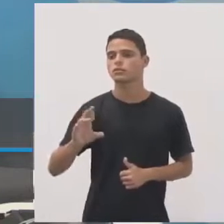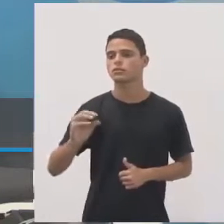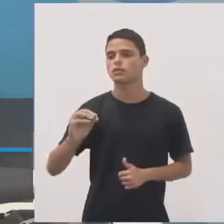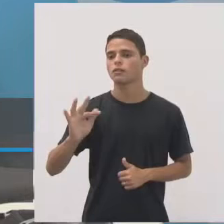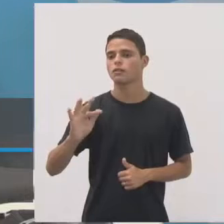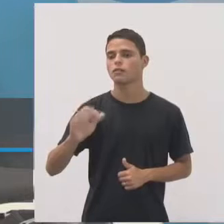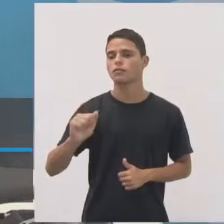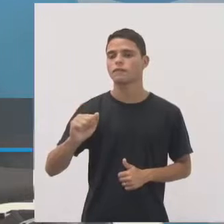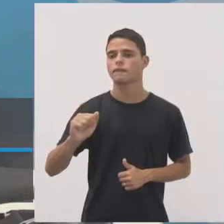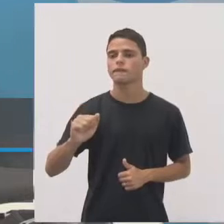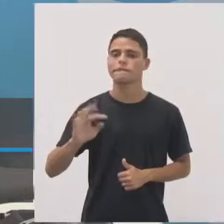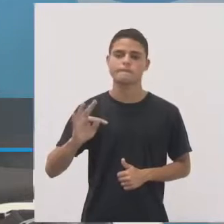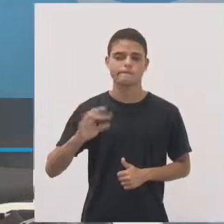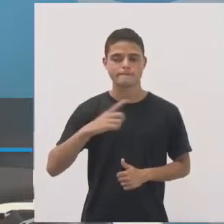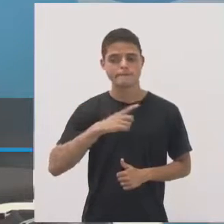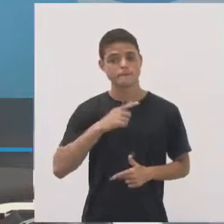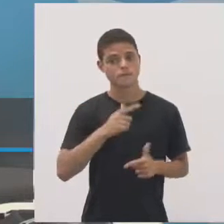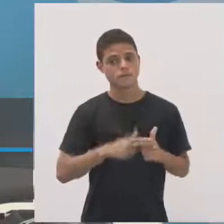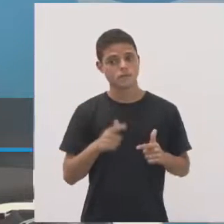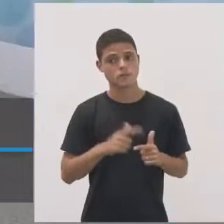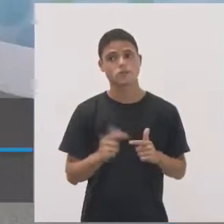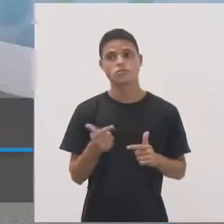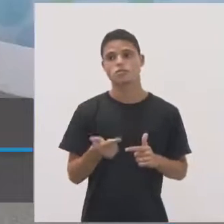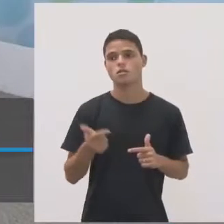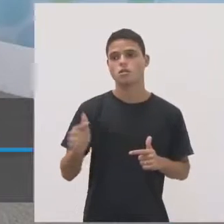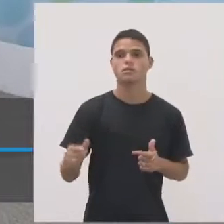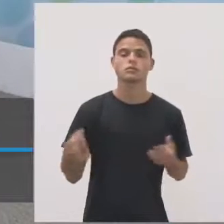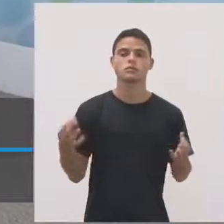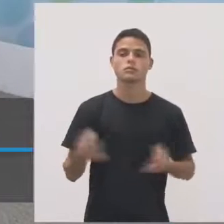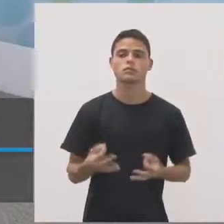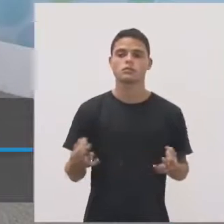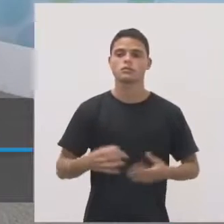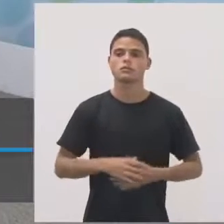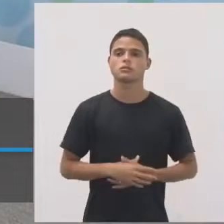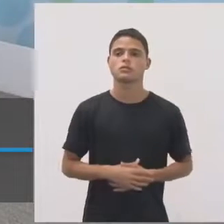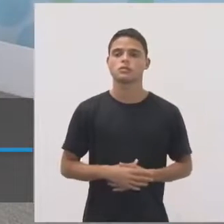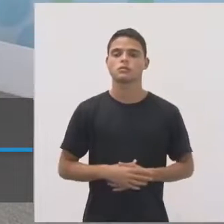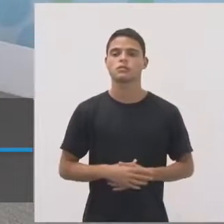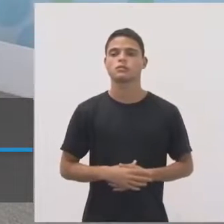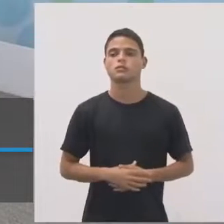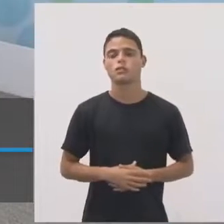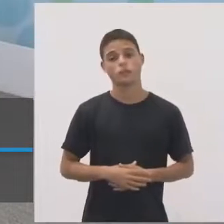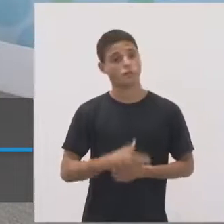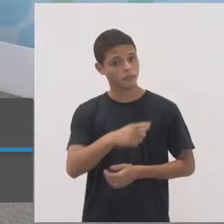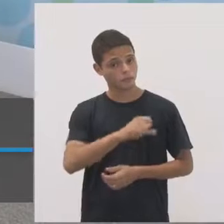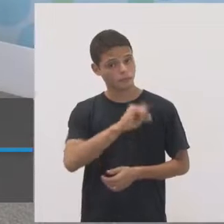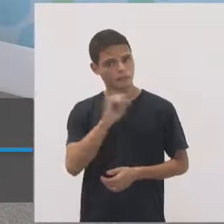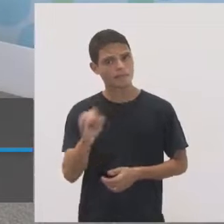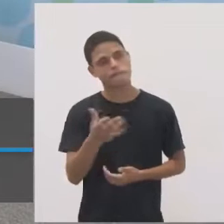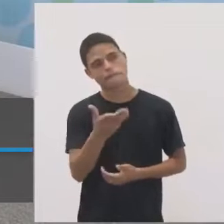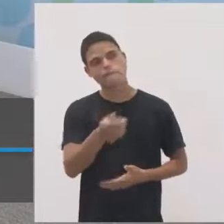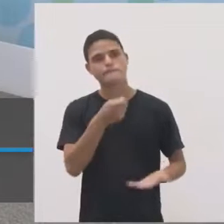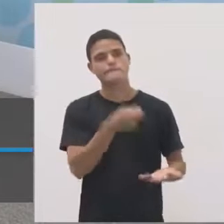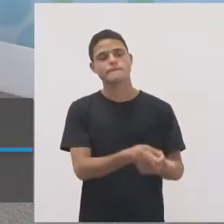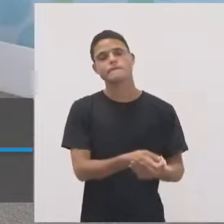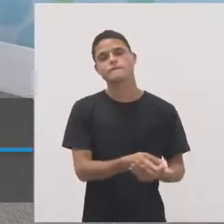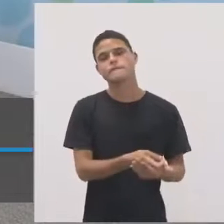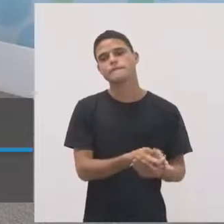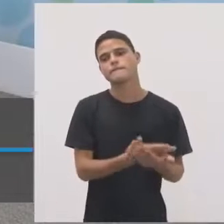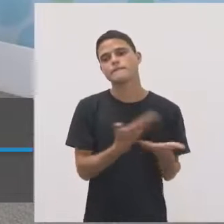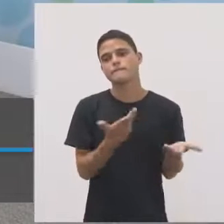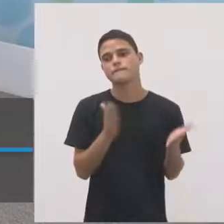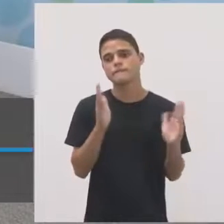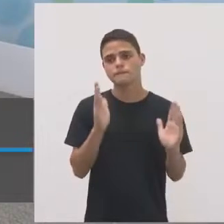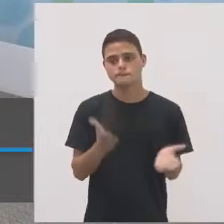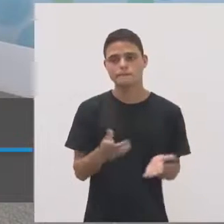mais. Então, tem esse problema aí também. Perfeito, é isso mesmo. Então, na hora que vocês forem comprar ou já compraram, né? Torcer para